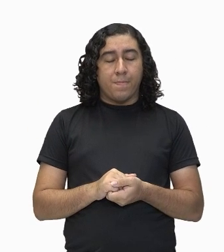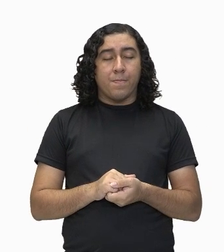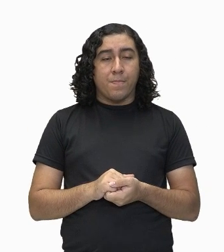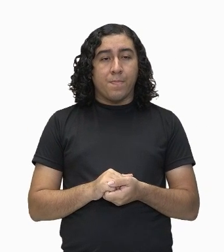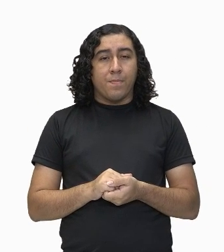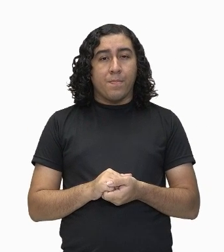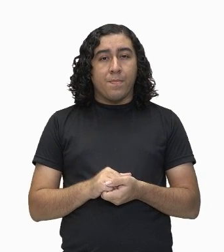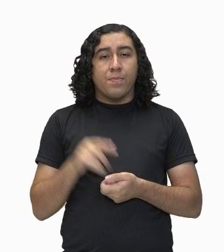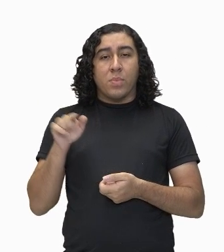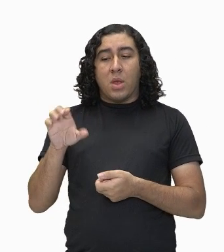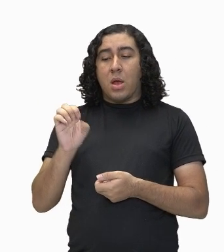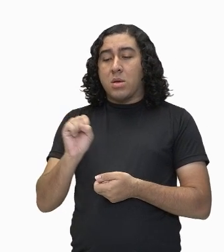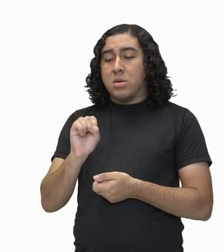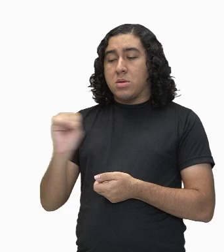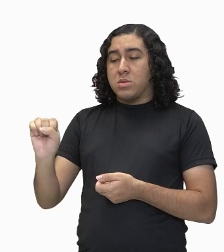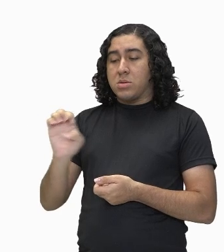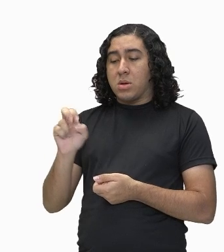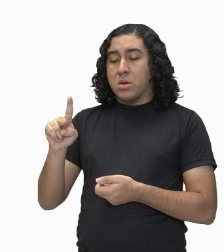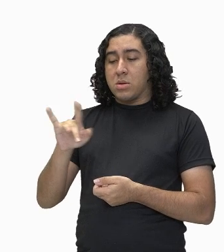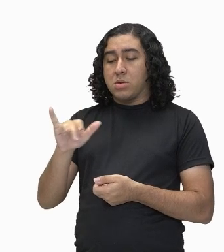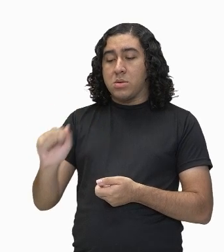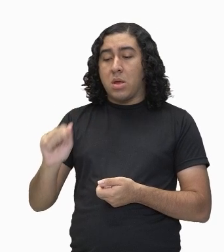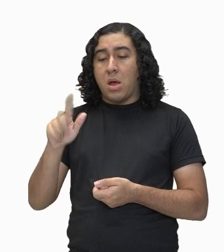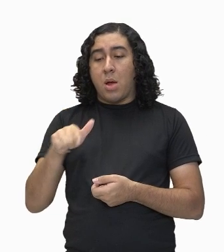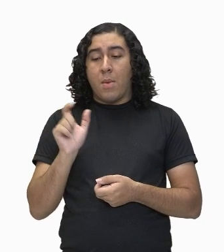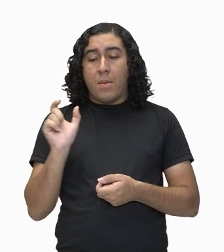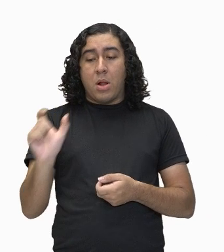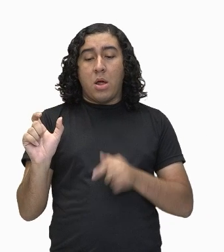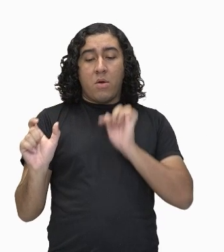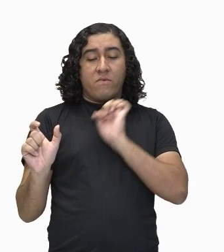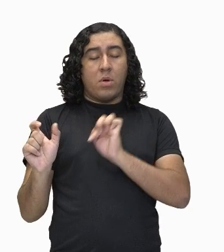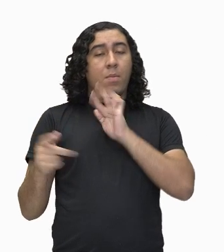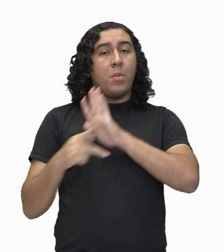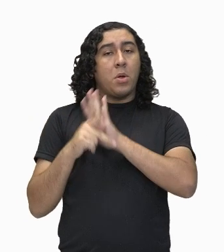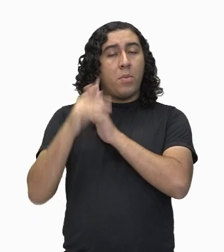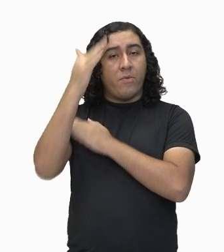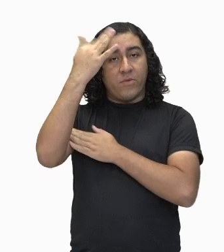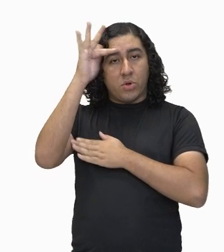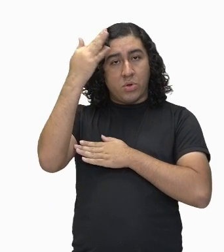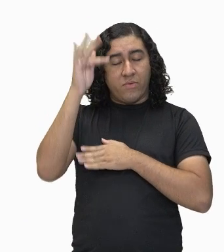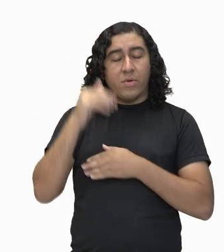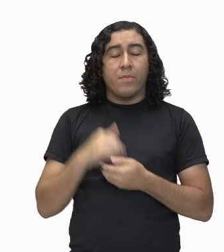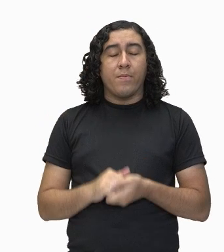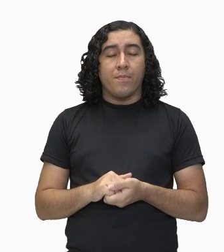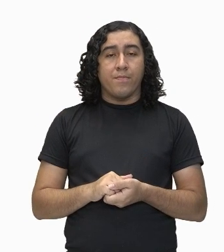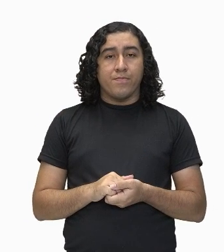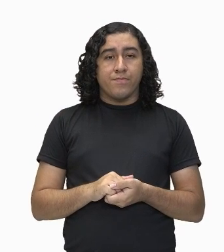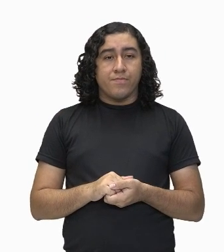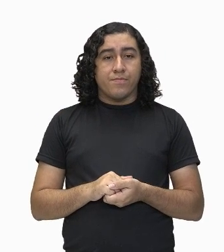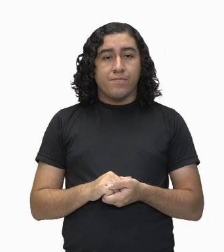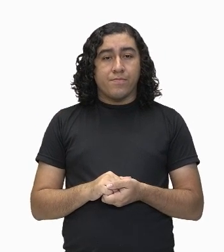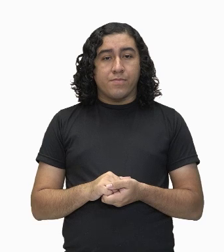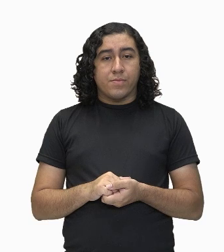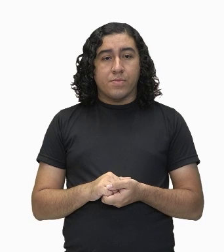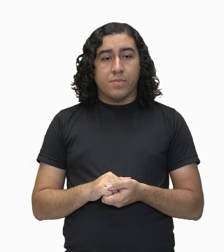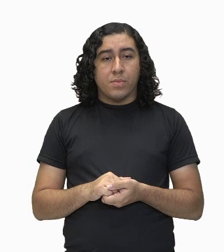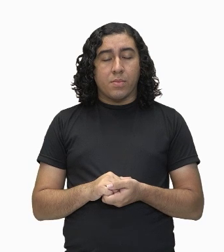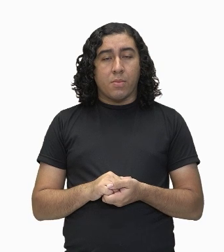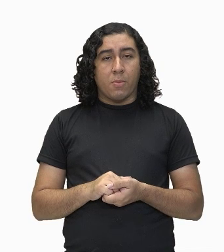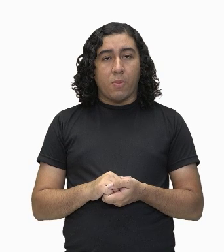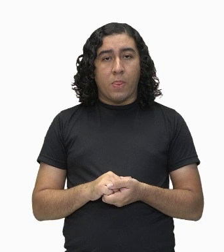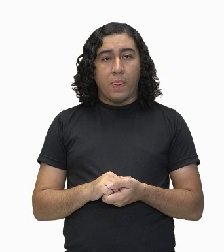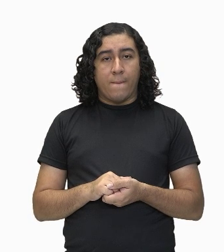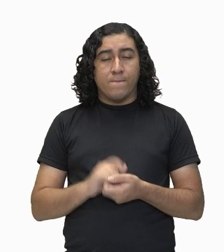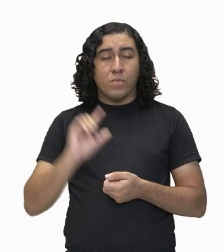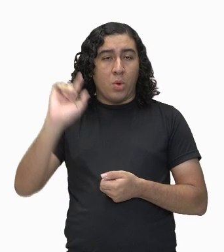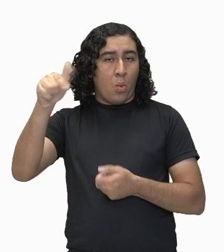essência é uma palavra puramente filosófica. A essência, desde Aristóteles, que a gente já